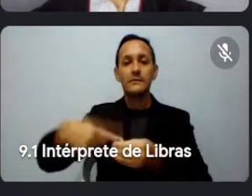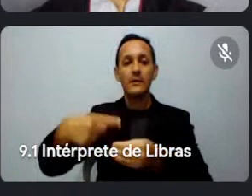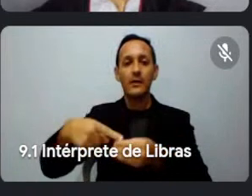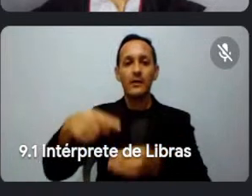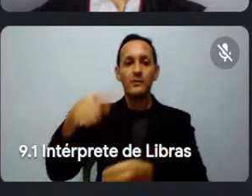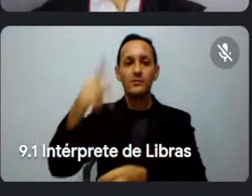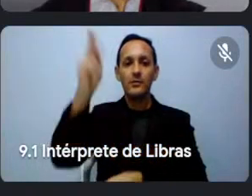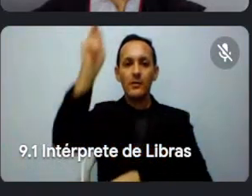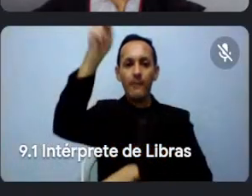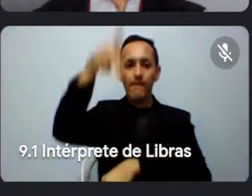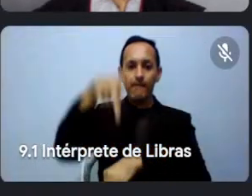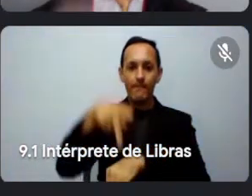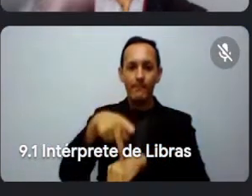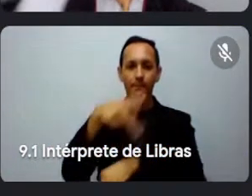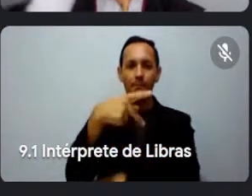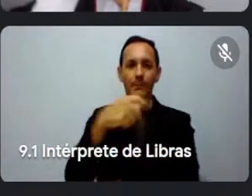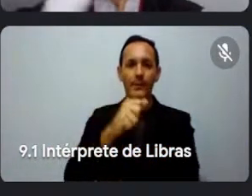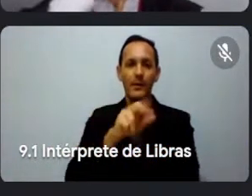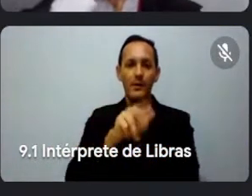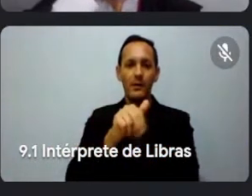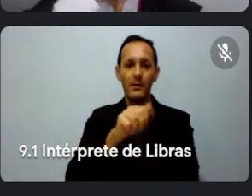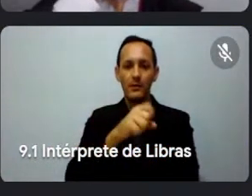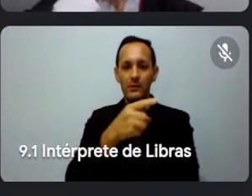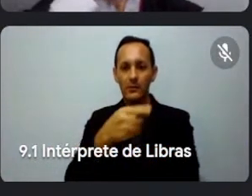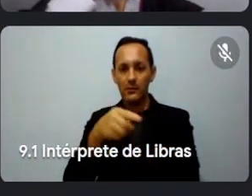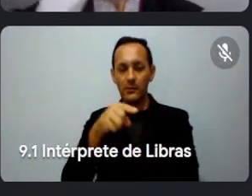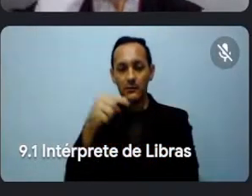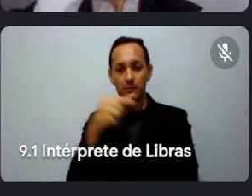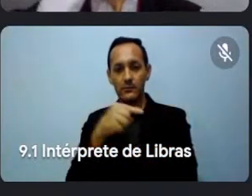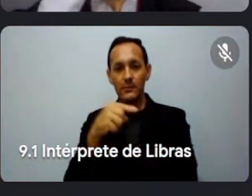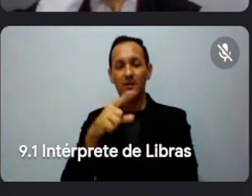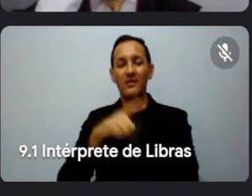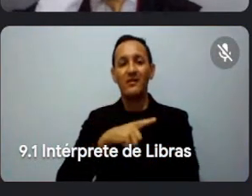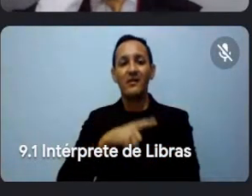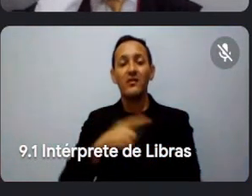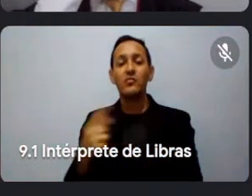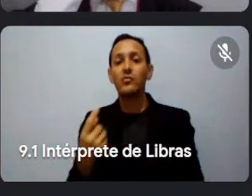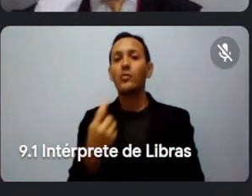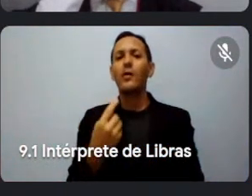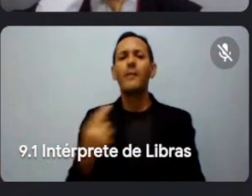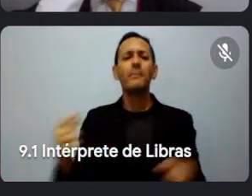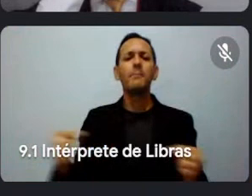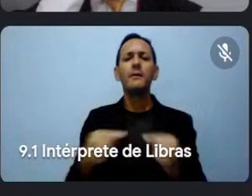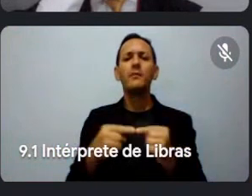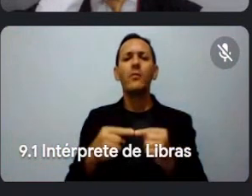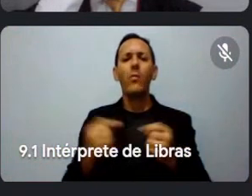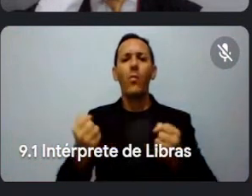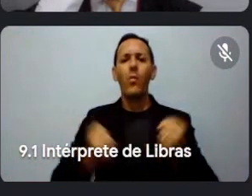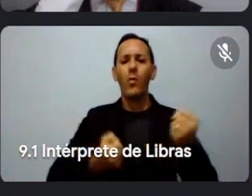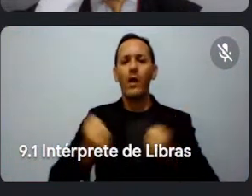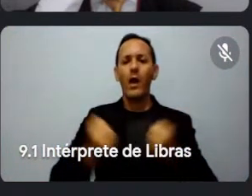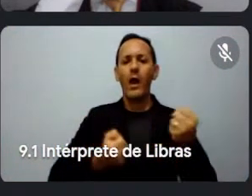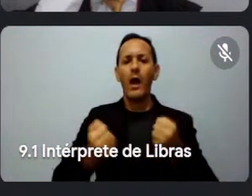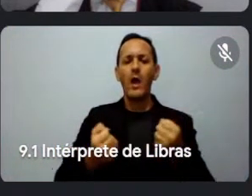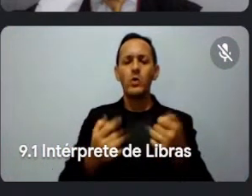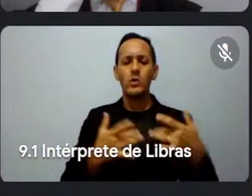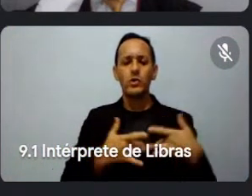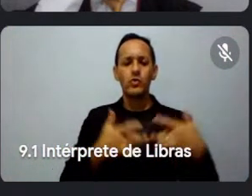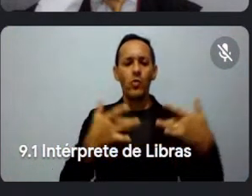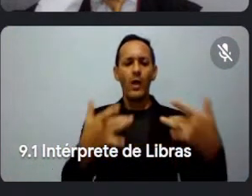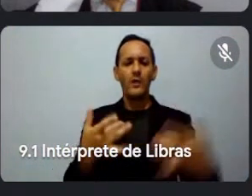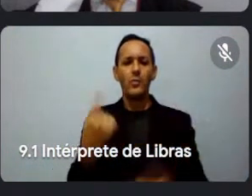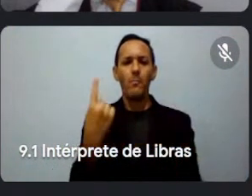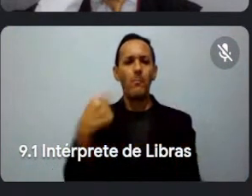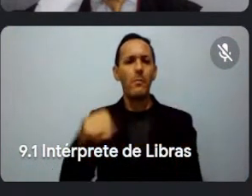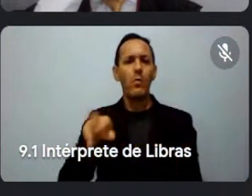razão de três irregularidades a não comprovação do veículo doado por weverson Souza rolou